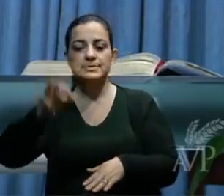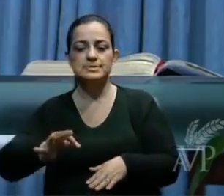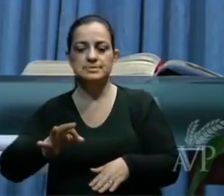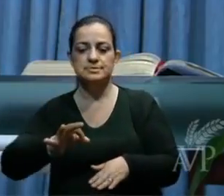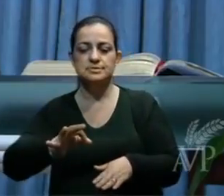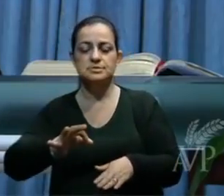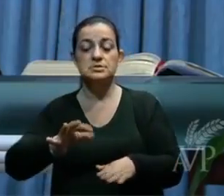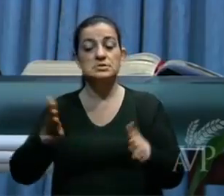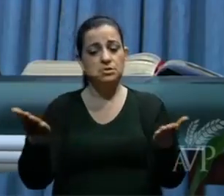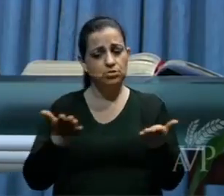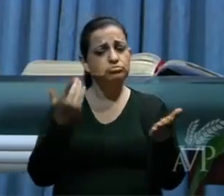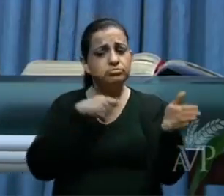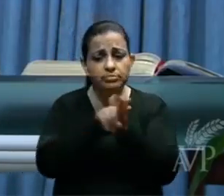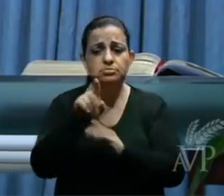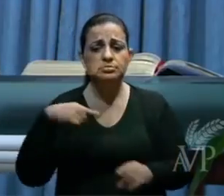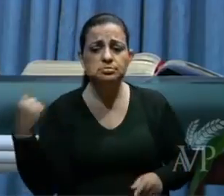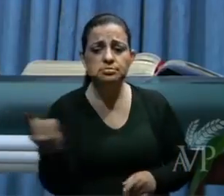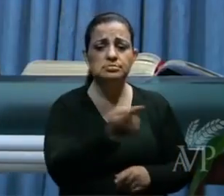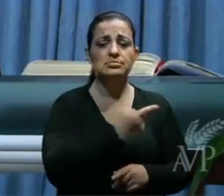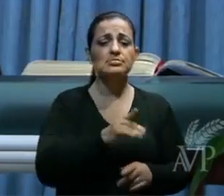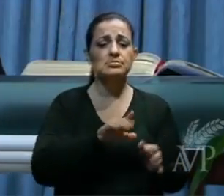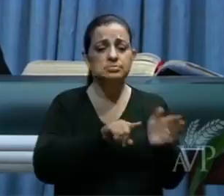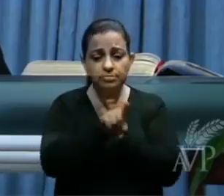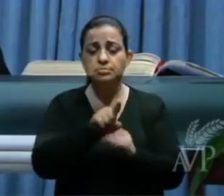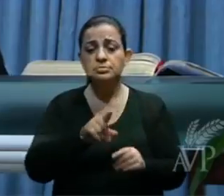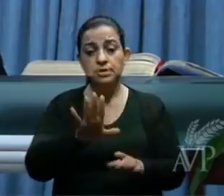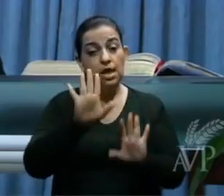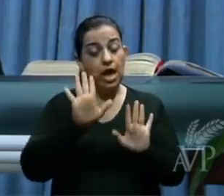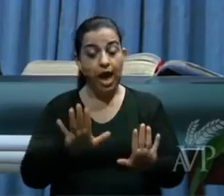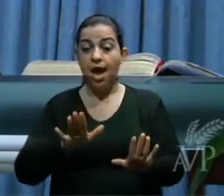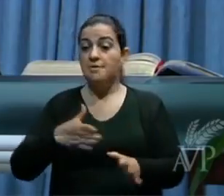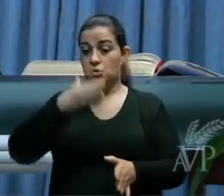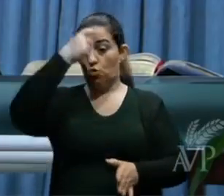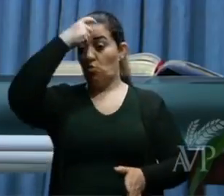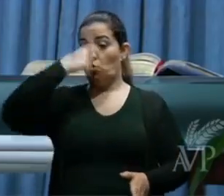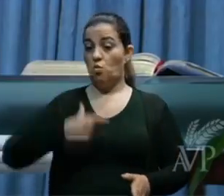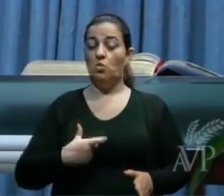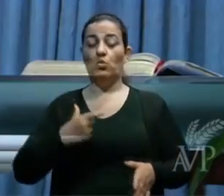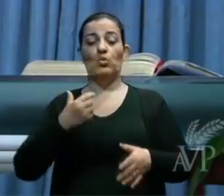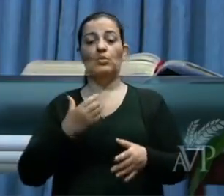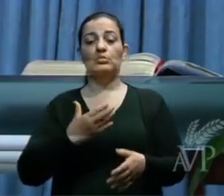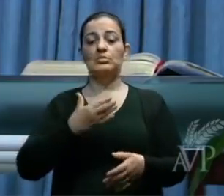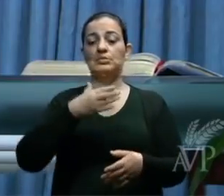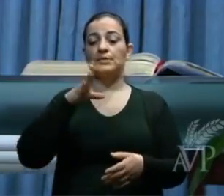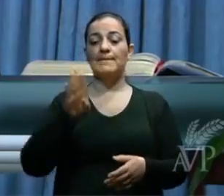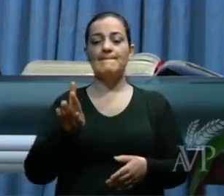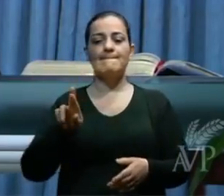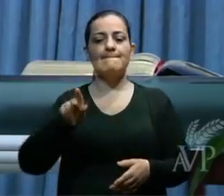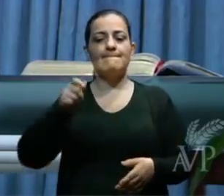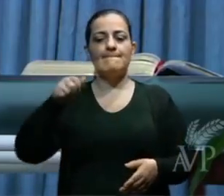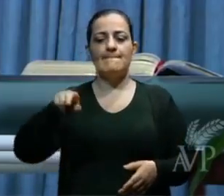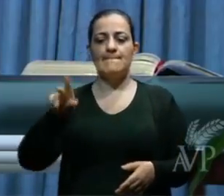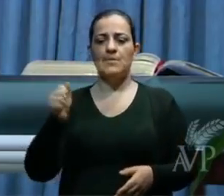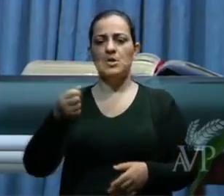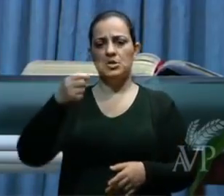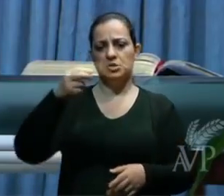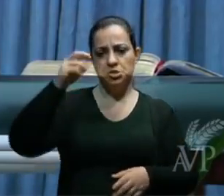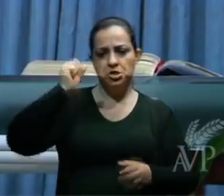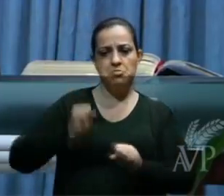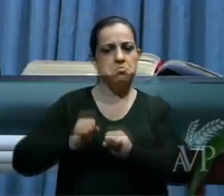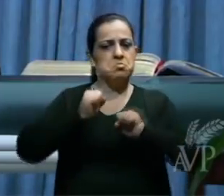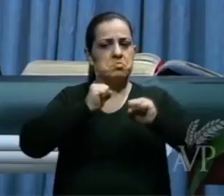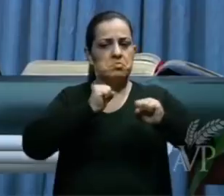agora eu pergunto a vocês a era o homem brana que era o senhor